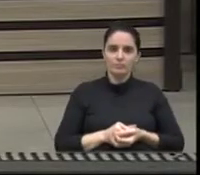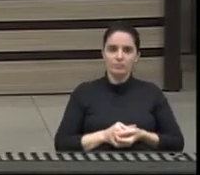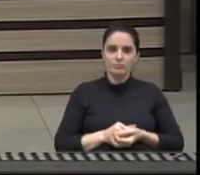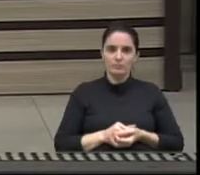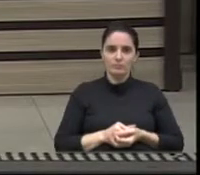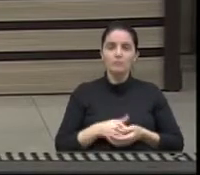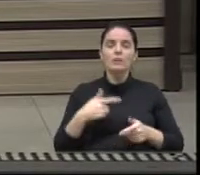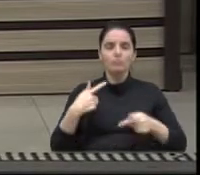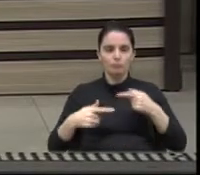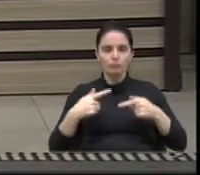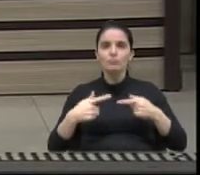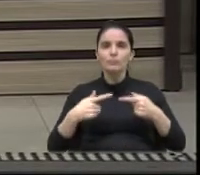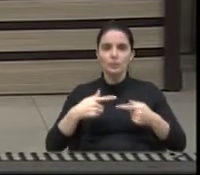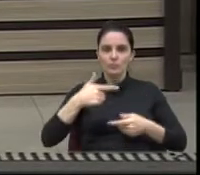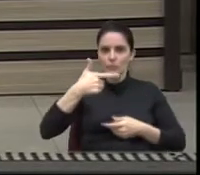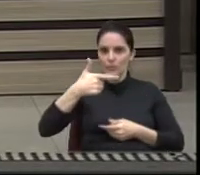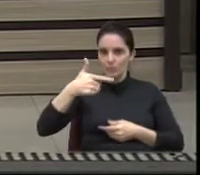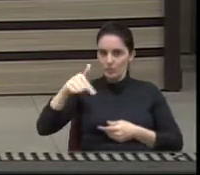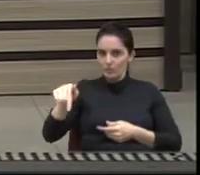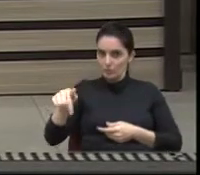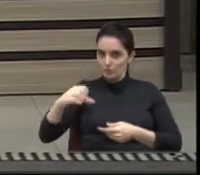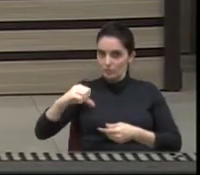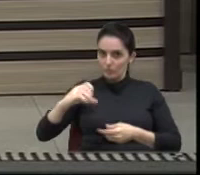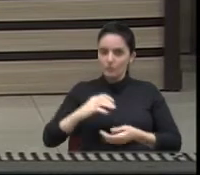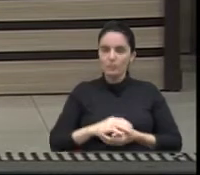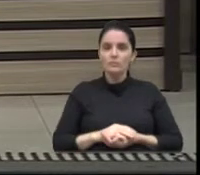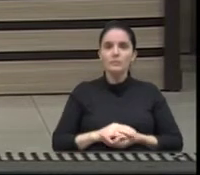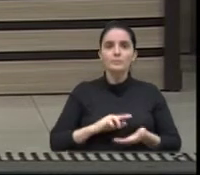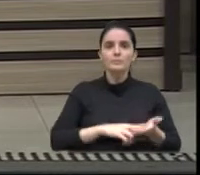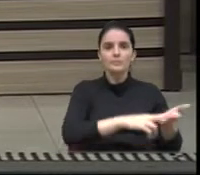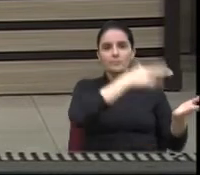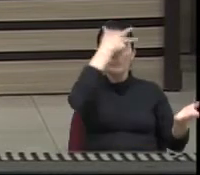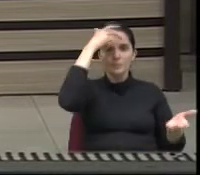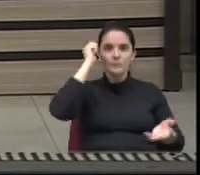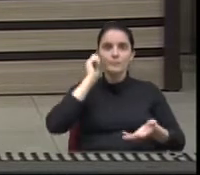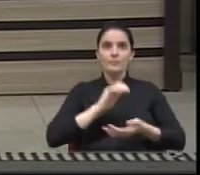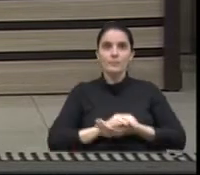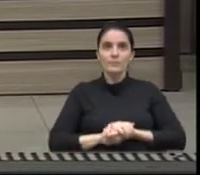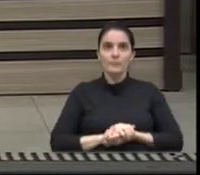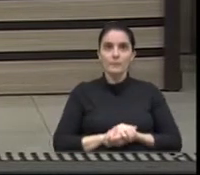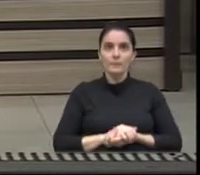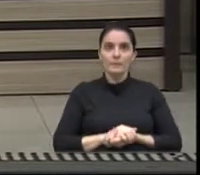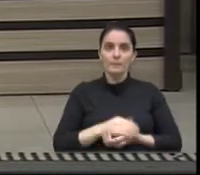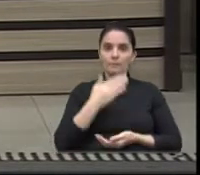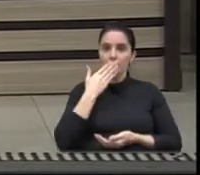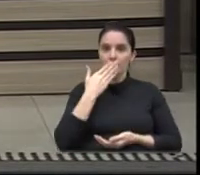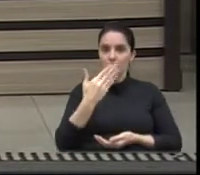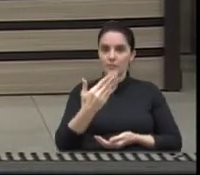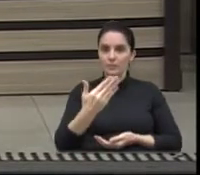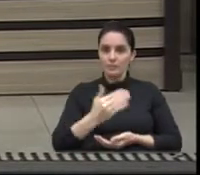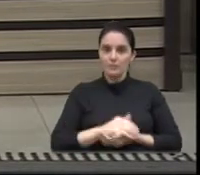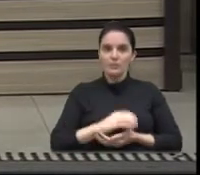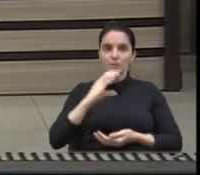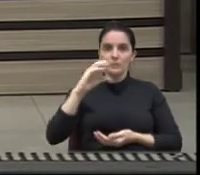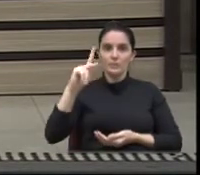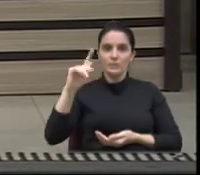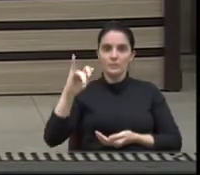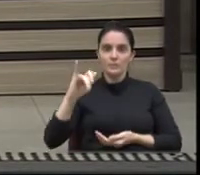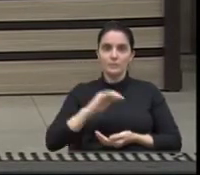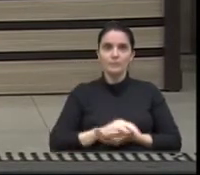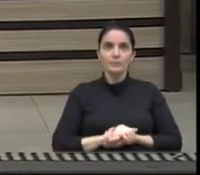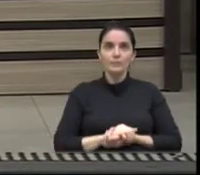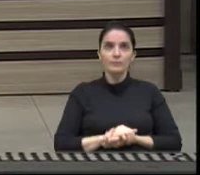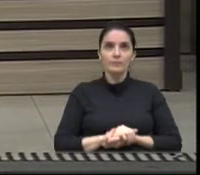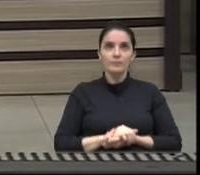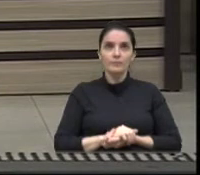requerimento 279, não havendo executivo. Senhor presidente, há um requerimento referente à CPI. Pois